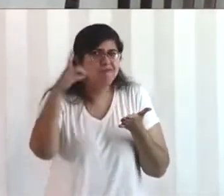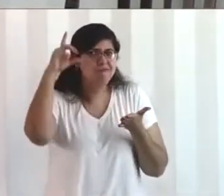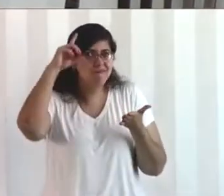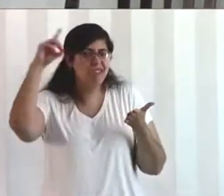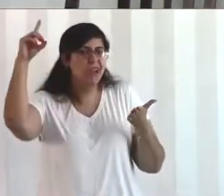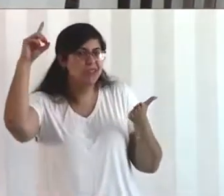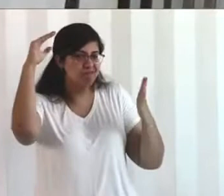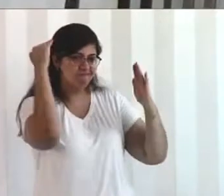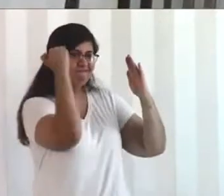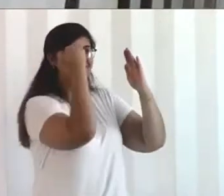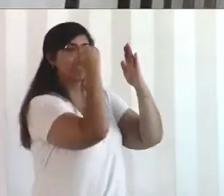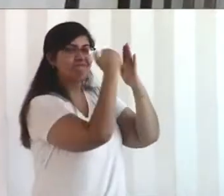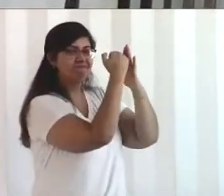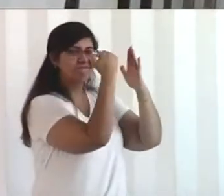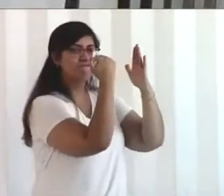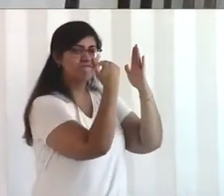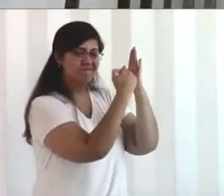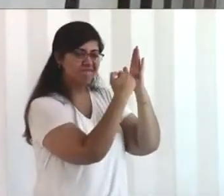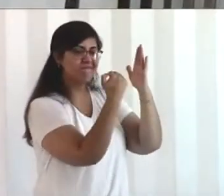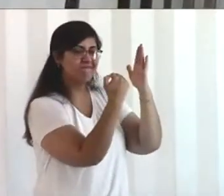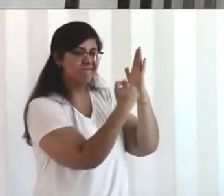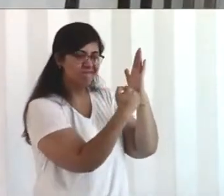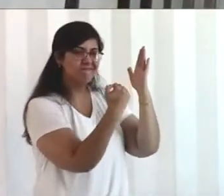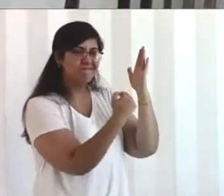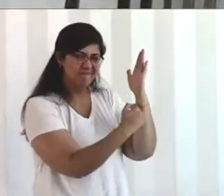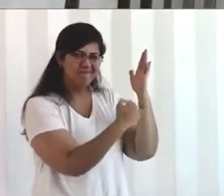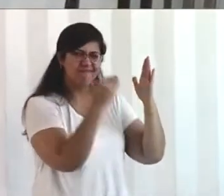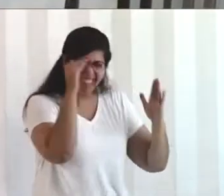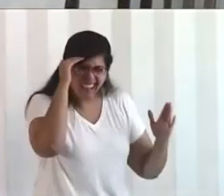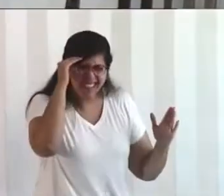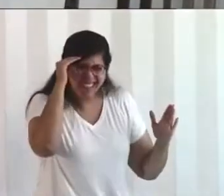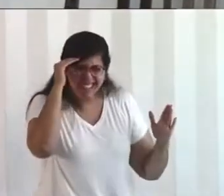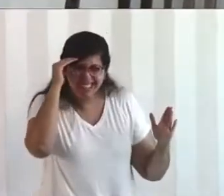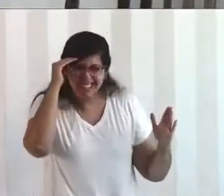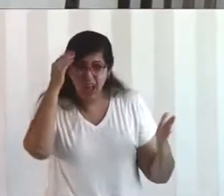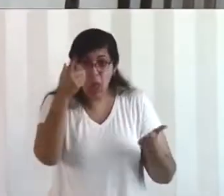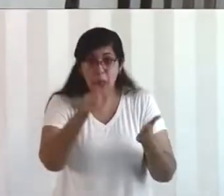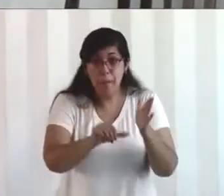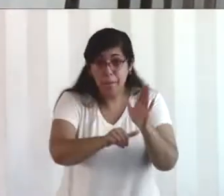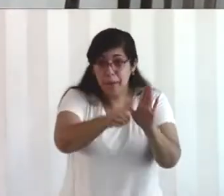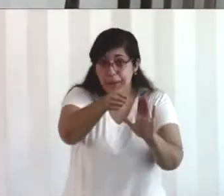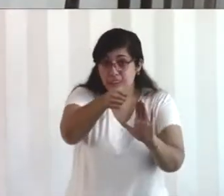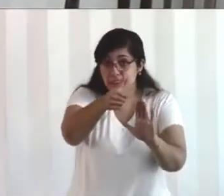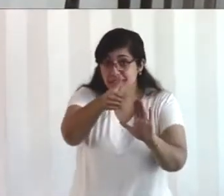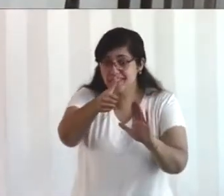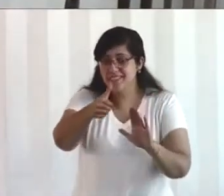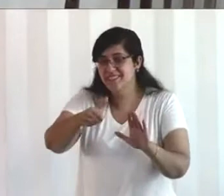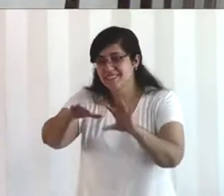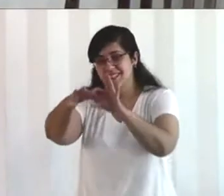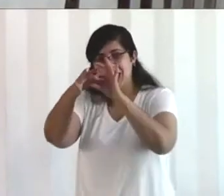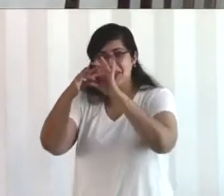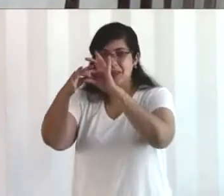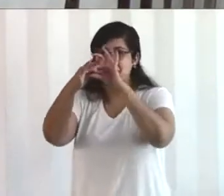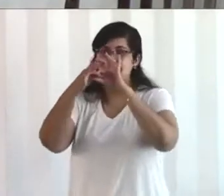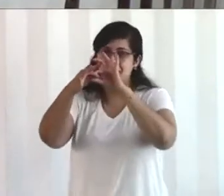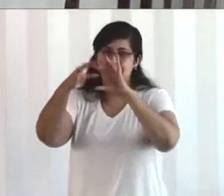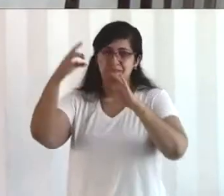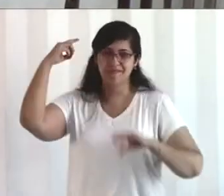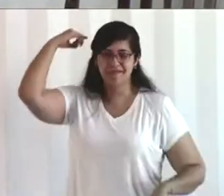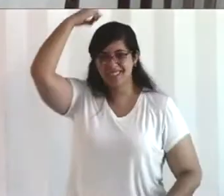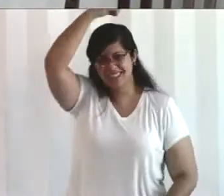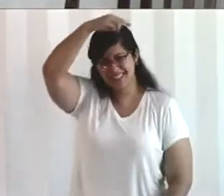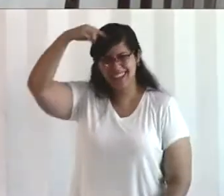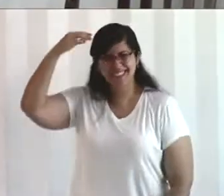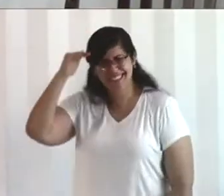propósito começou com a comunhão dos santos. Pensa nisso. O impacto de Cristo numa cidade